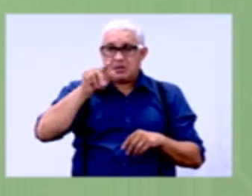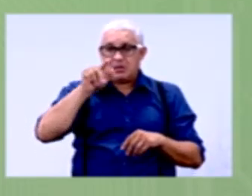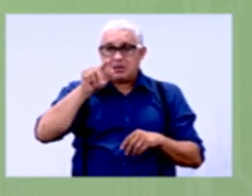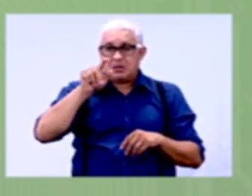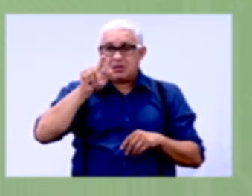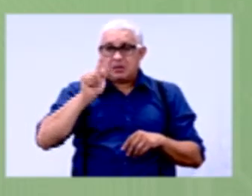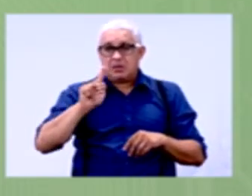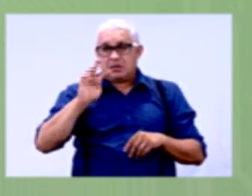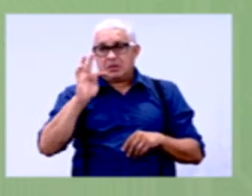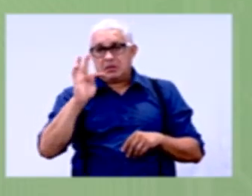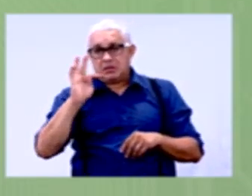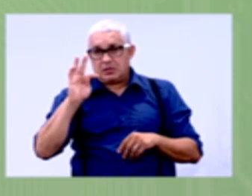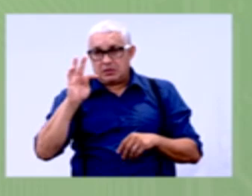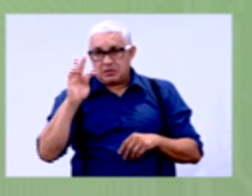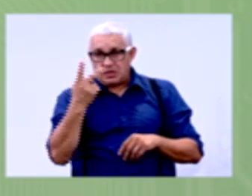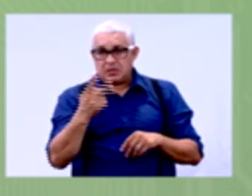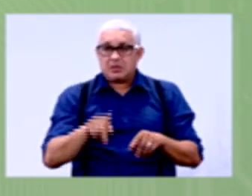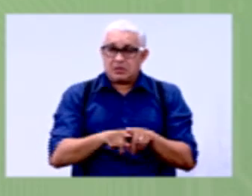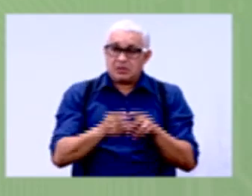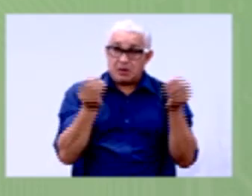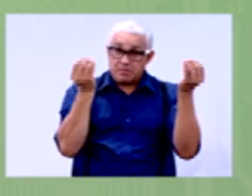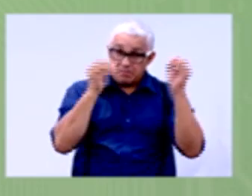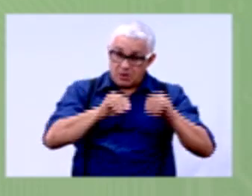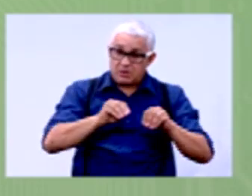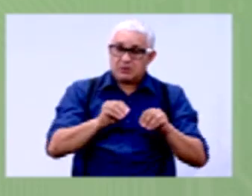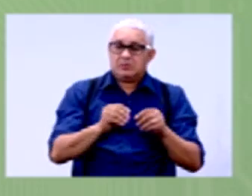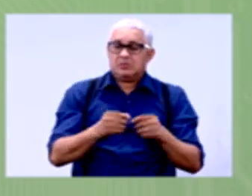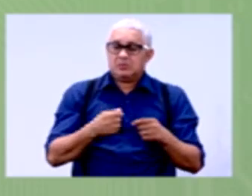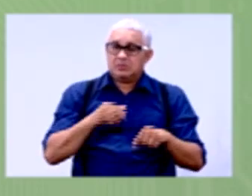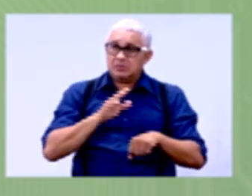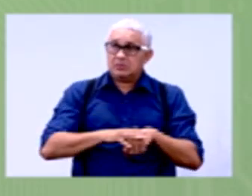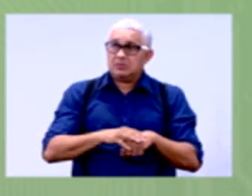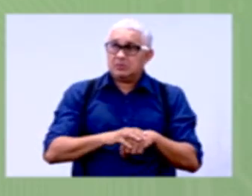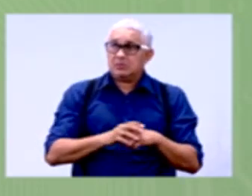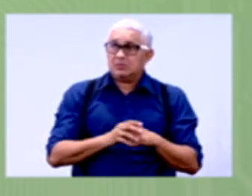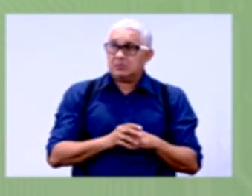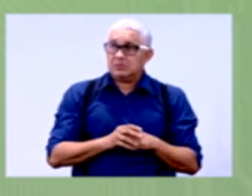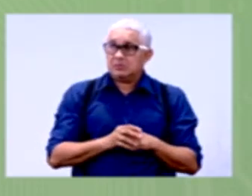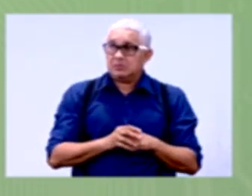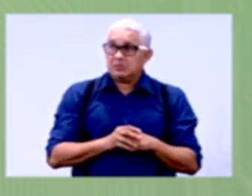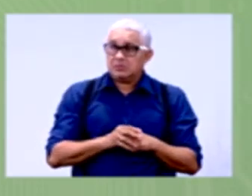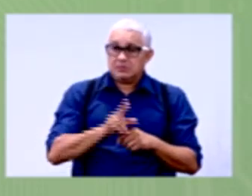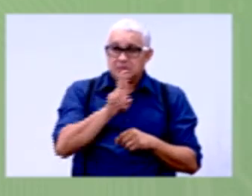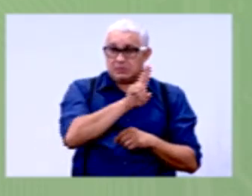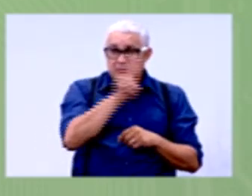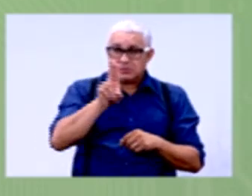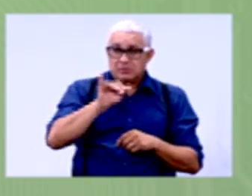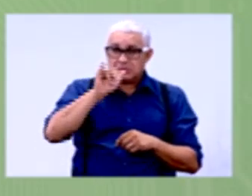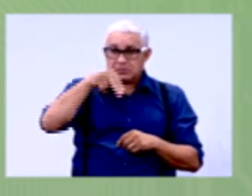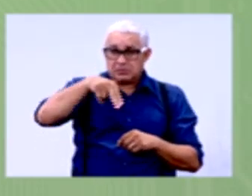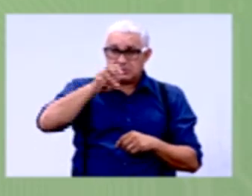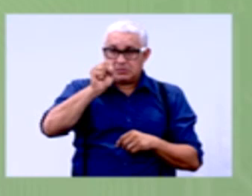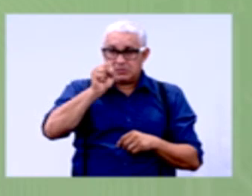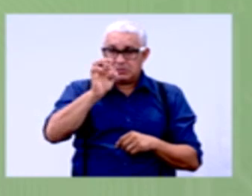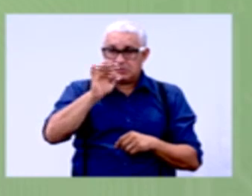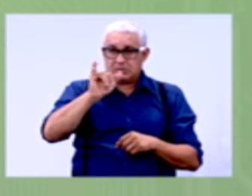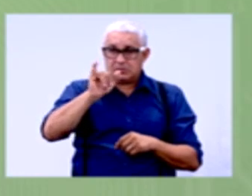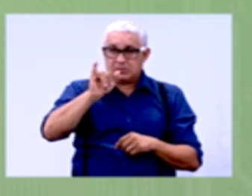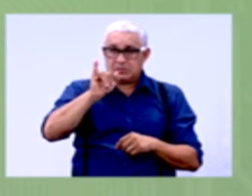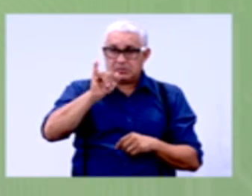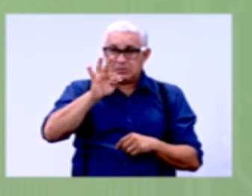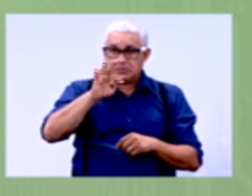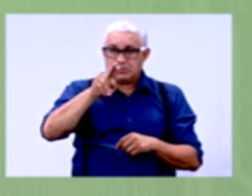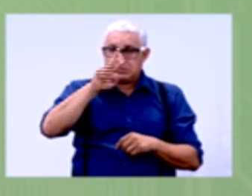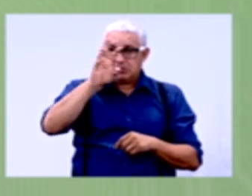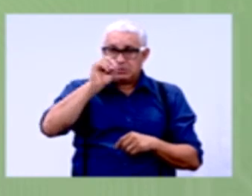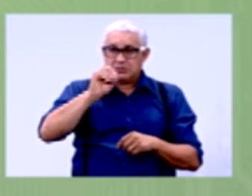Aqui a gente adiciona um registro, certo? Através da chave nome instituto e o valor Instituto